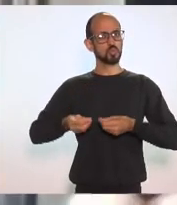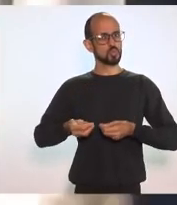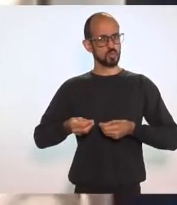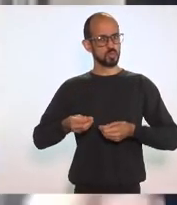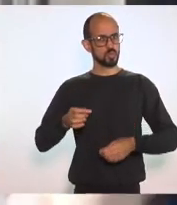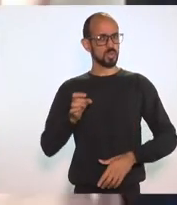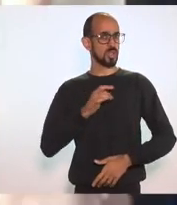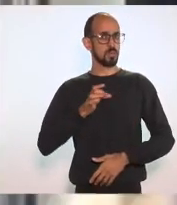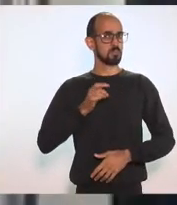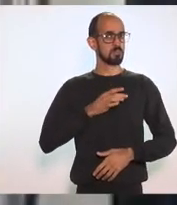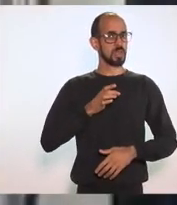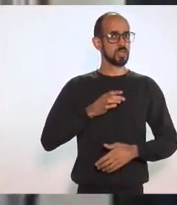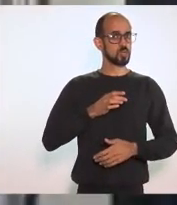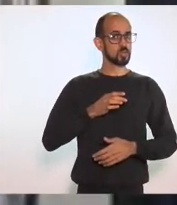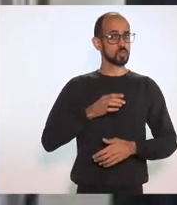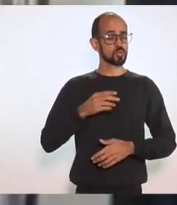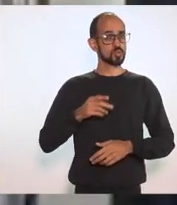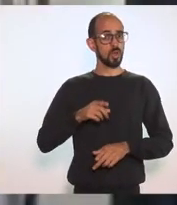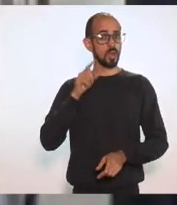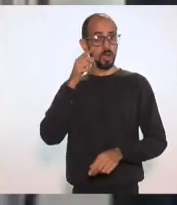medo de alguém descobrir.